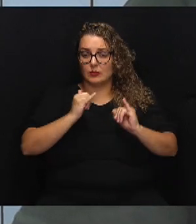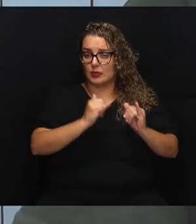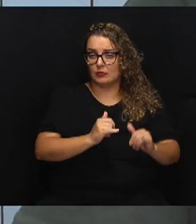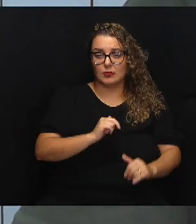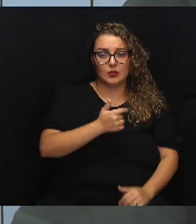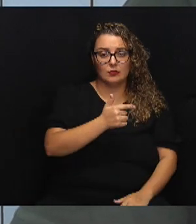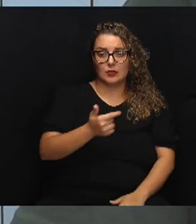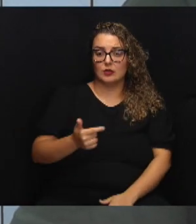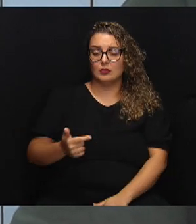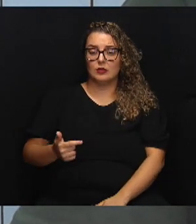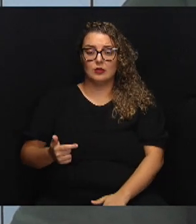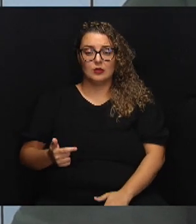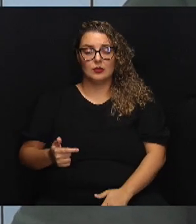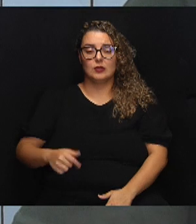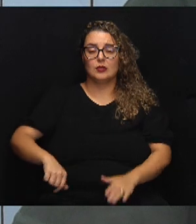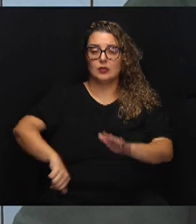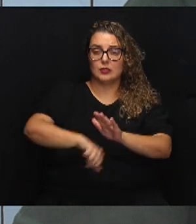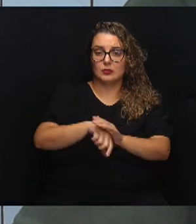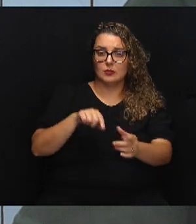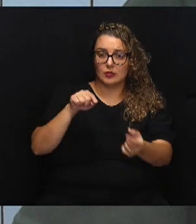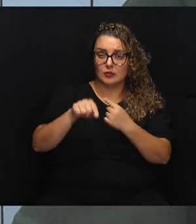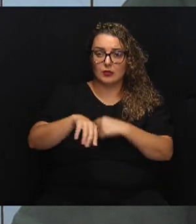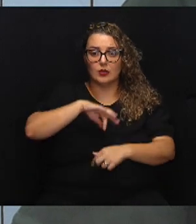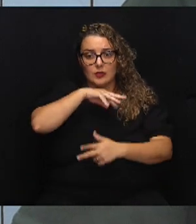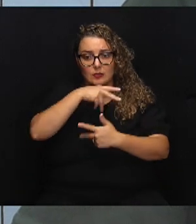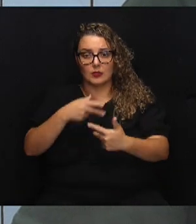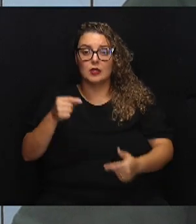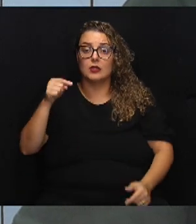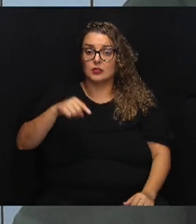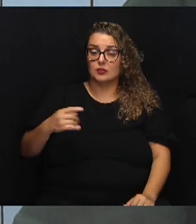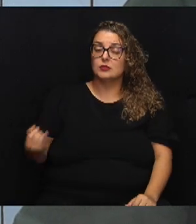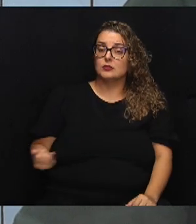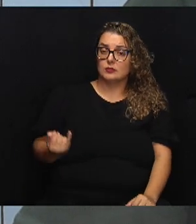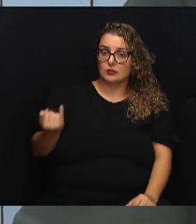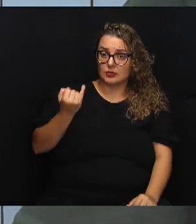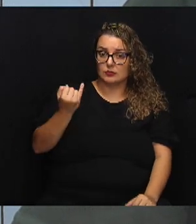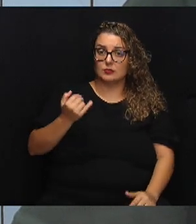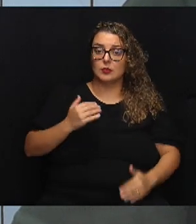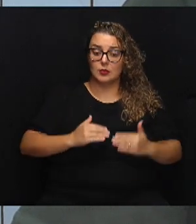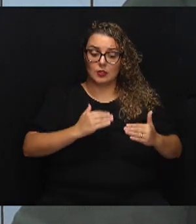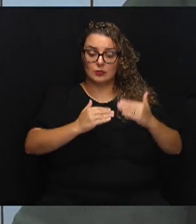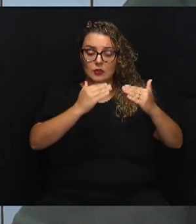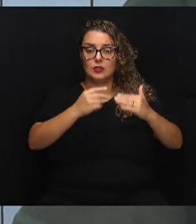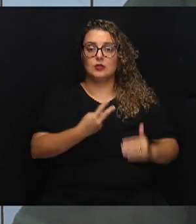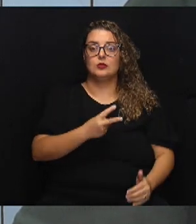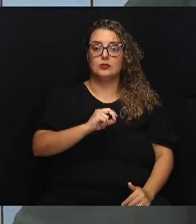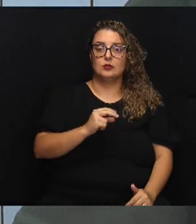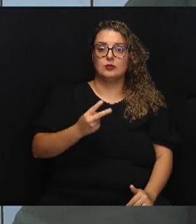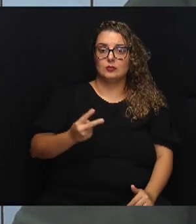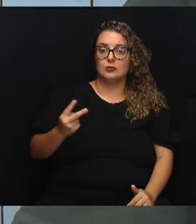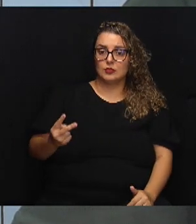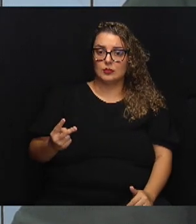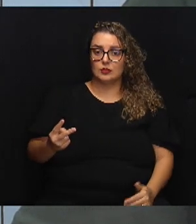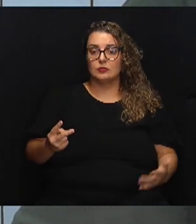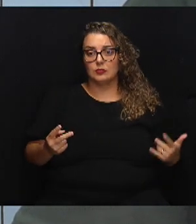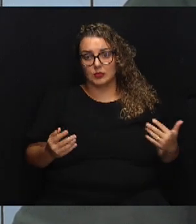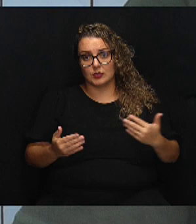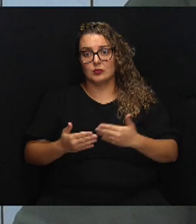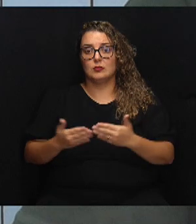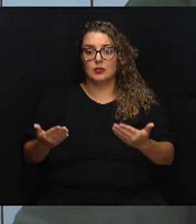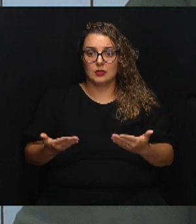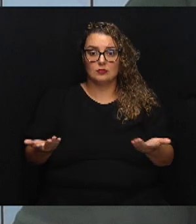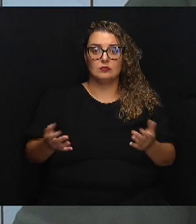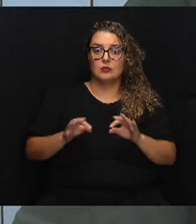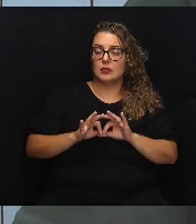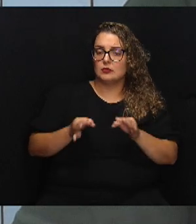cometa crime contra os animais. E isso é muito importante. Evoluiu muito de 2022 para cá, onde simplesmente